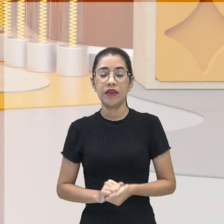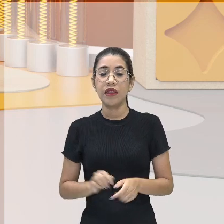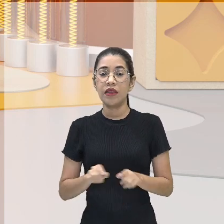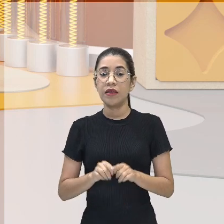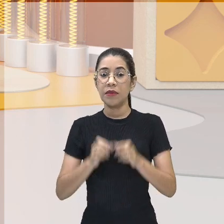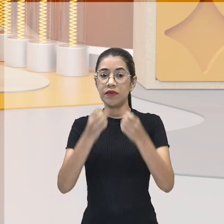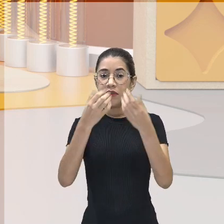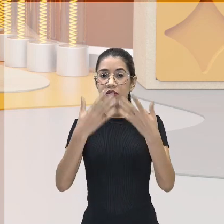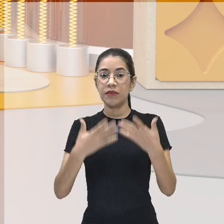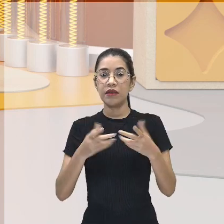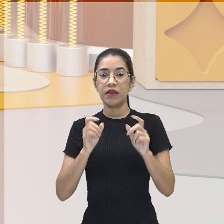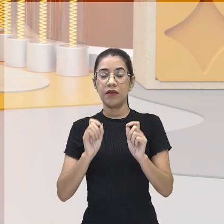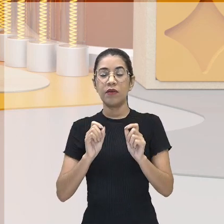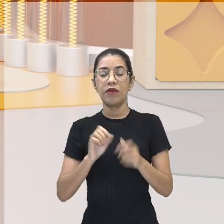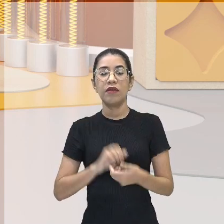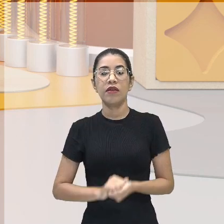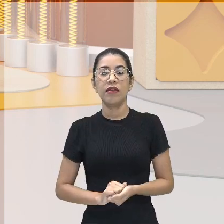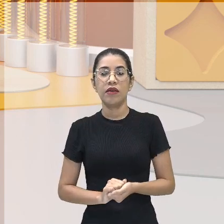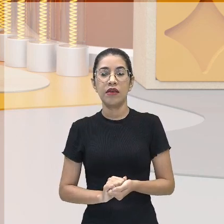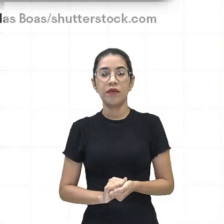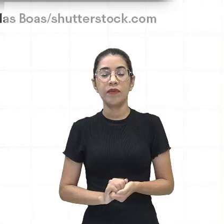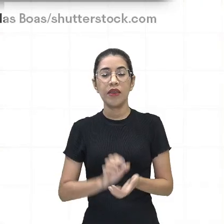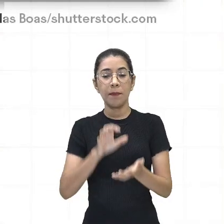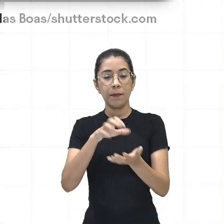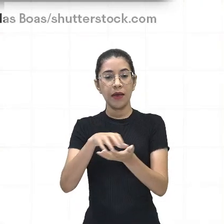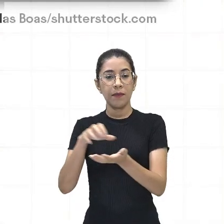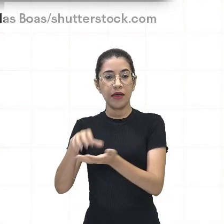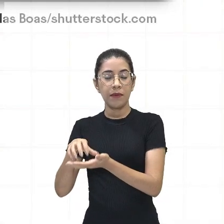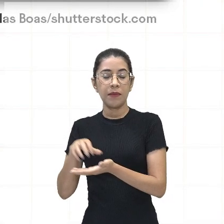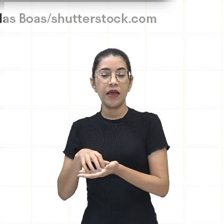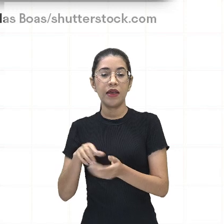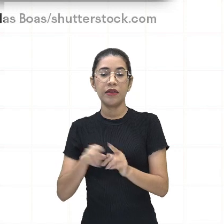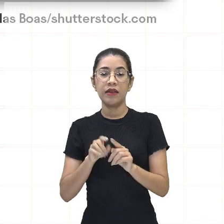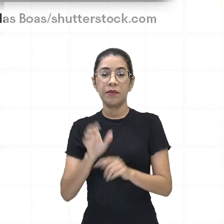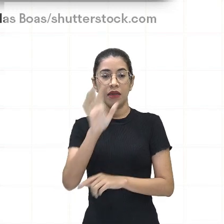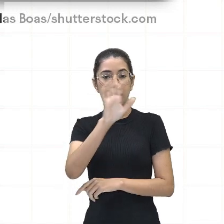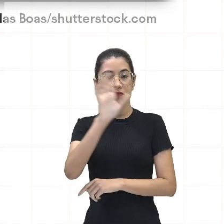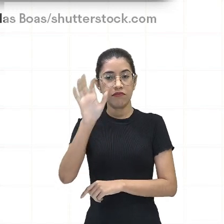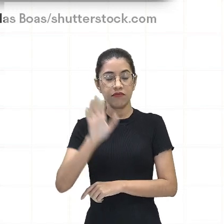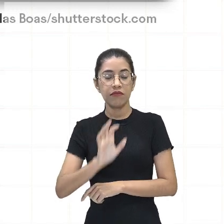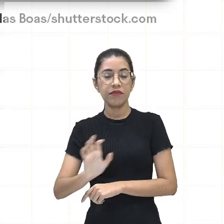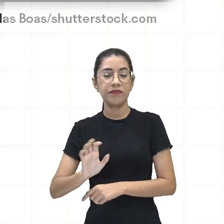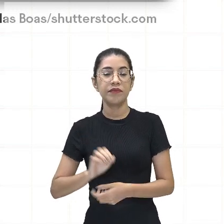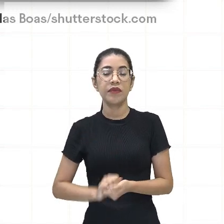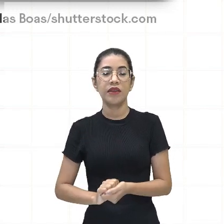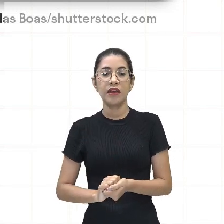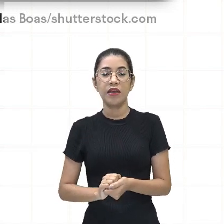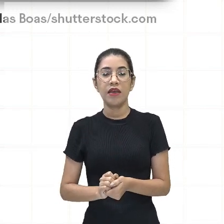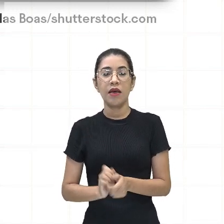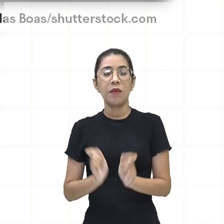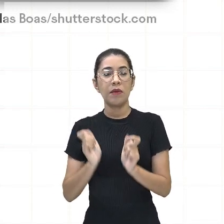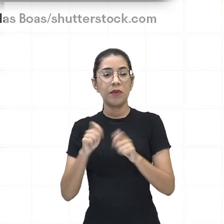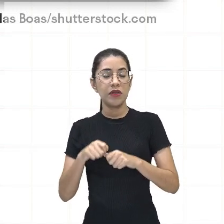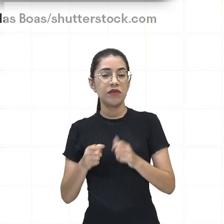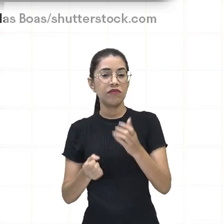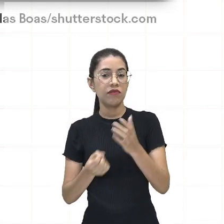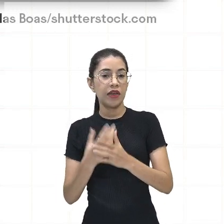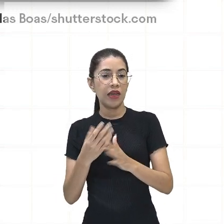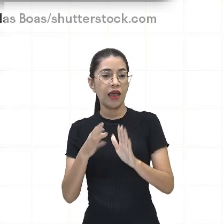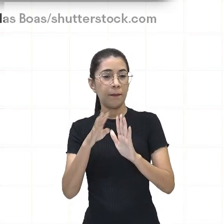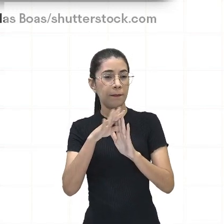também sobre regionalização e região, né? Para a gente chegar a essa lista, para a